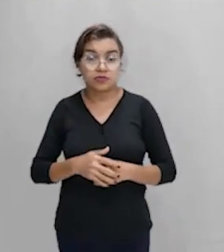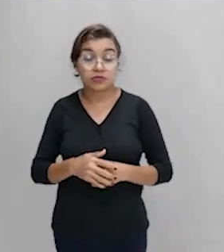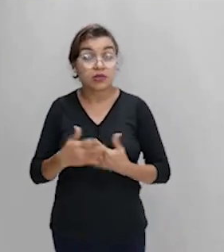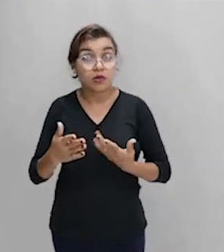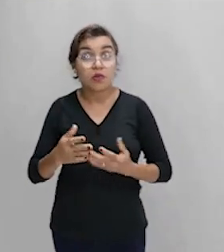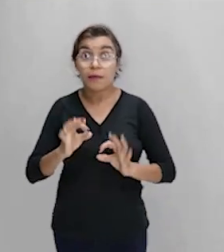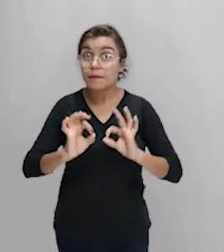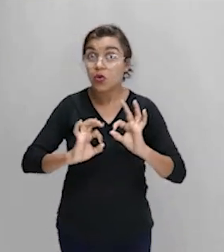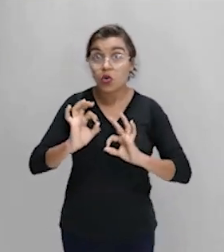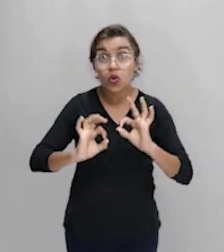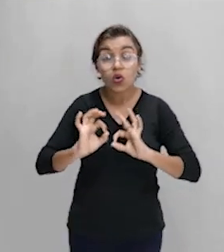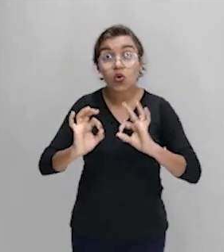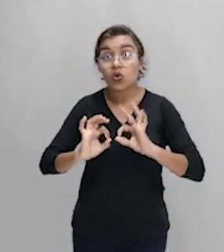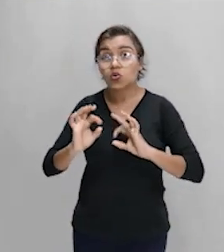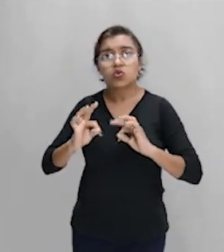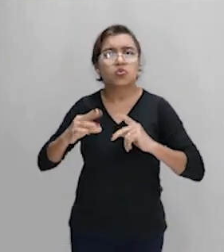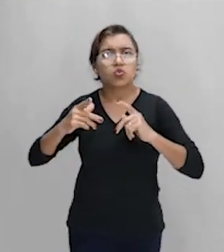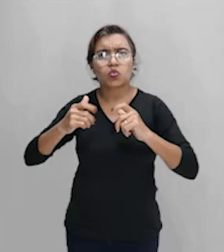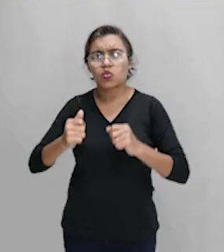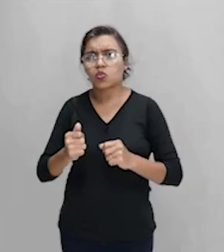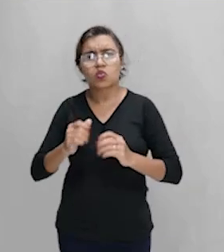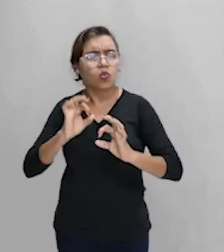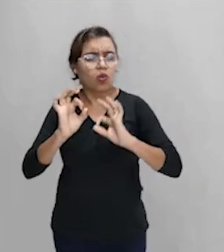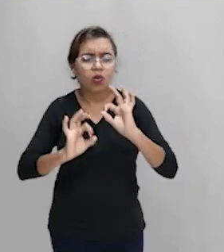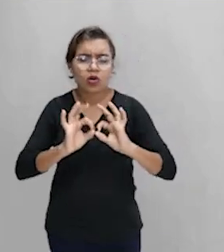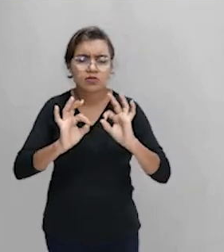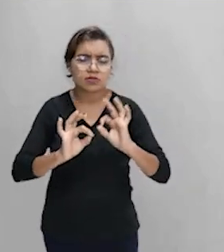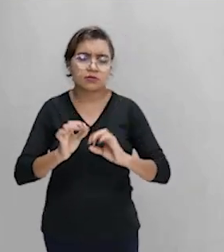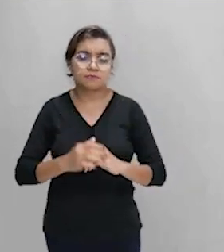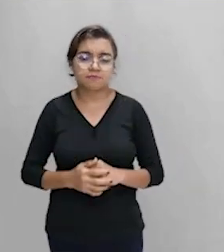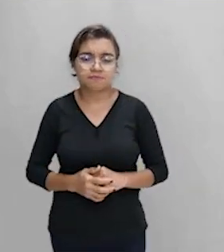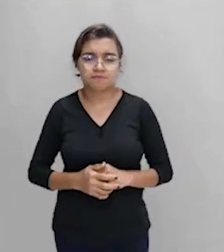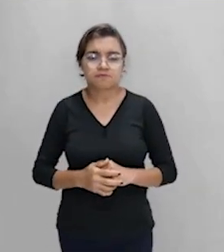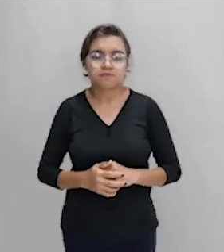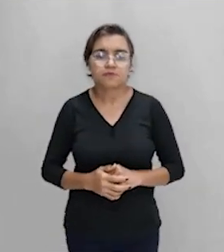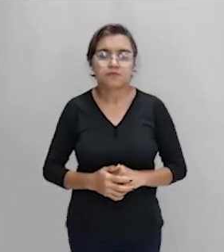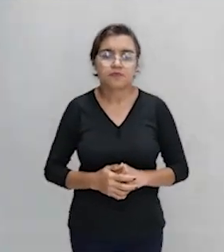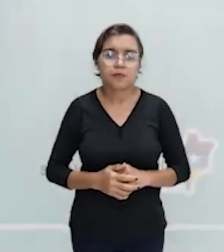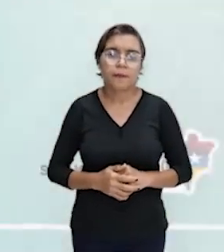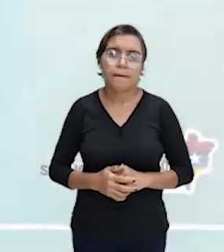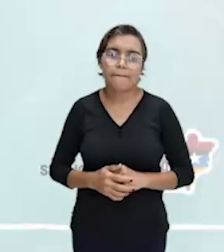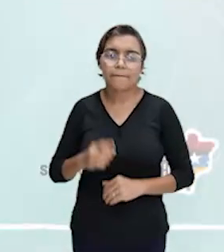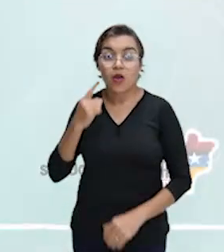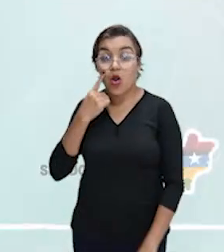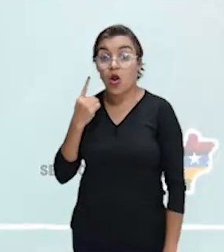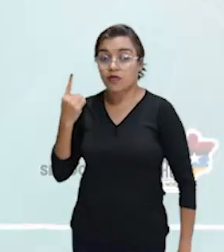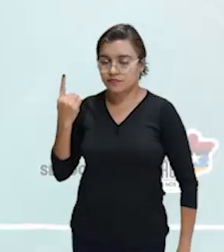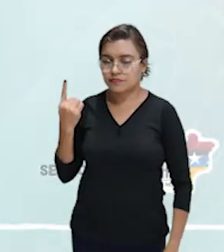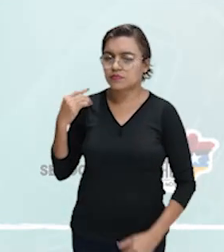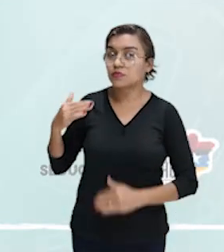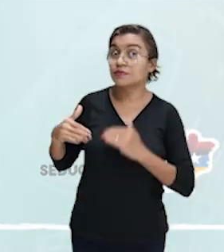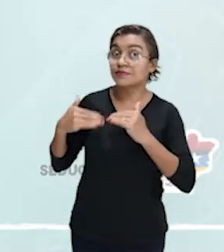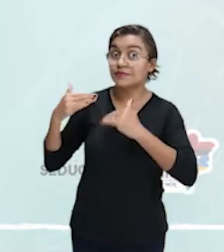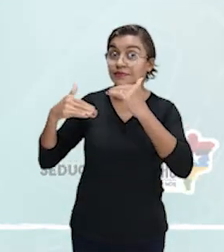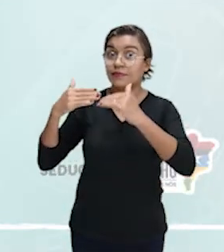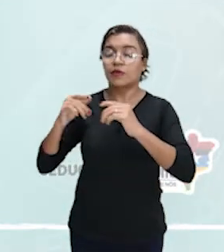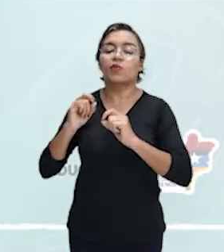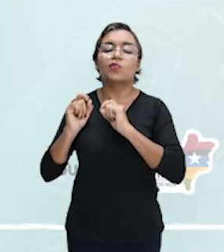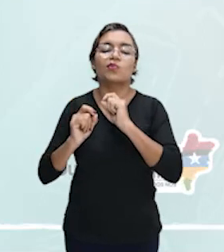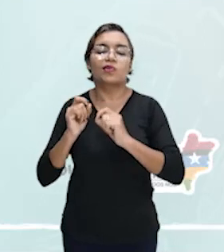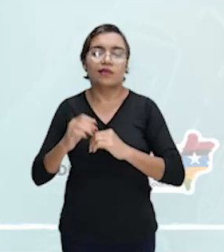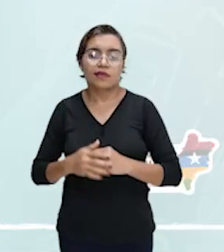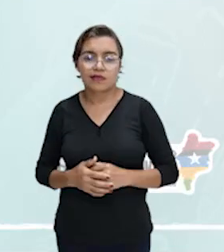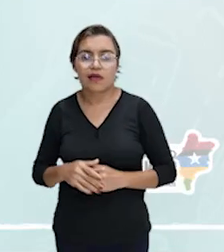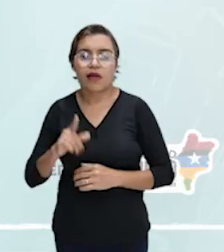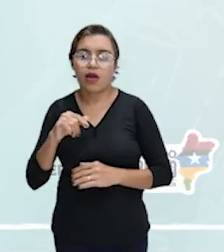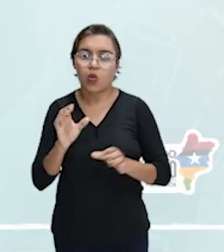bem pensado, tudo muito bem organizado. O desempenho é o conjunto